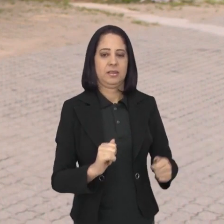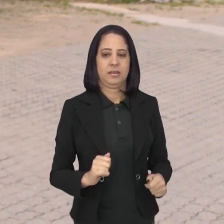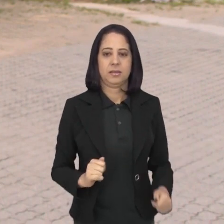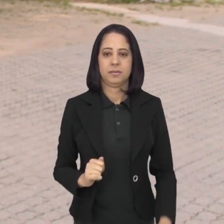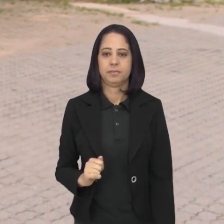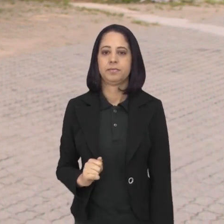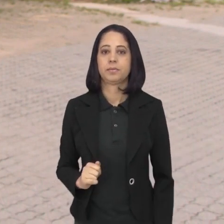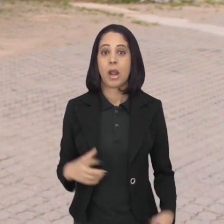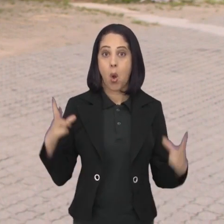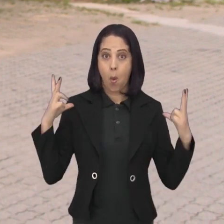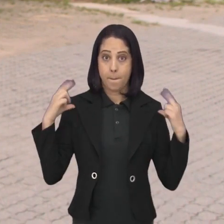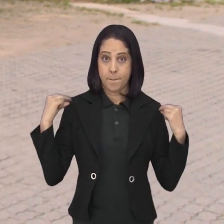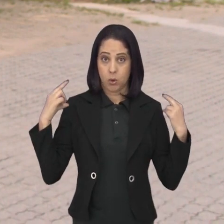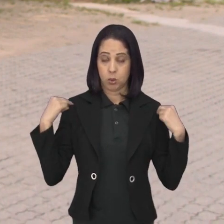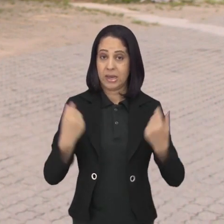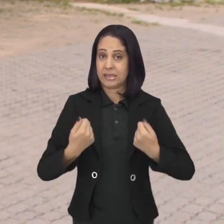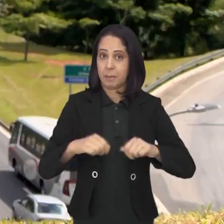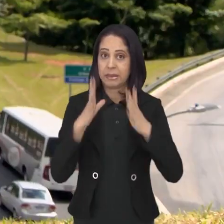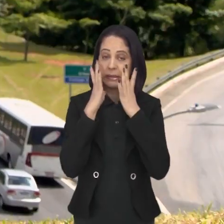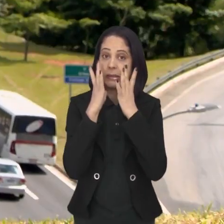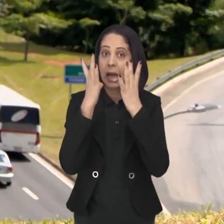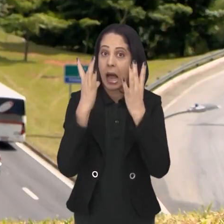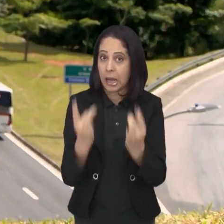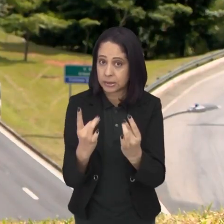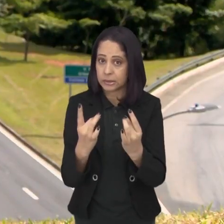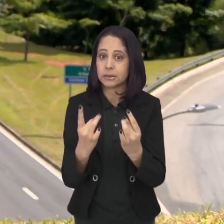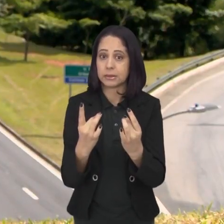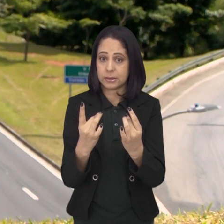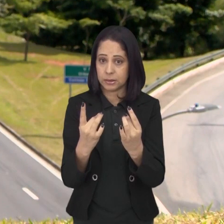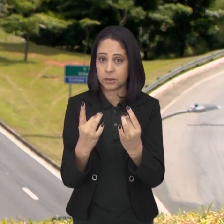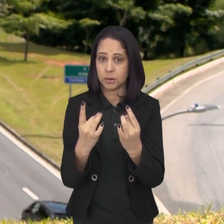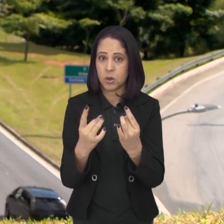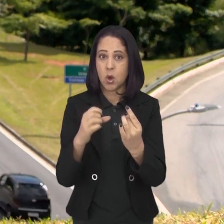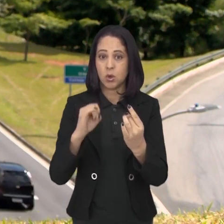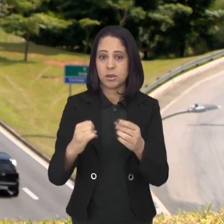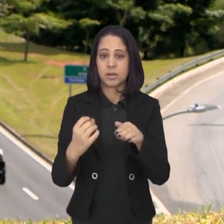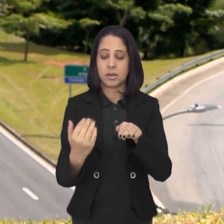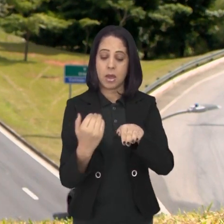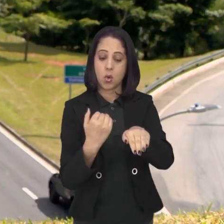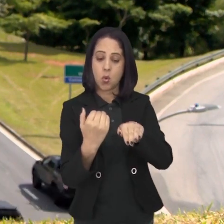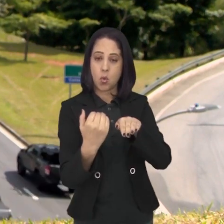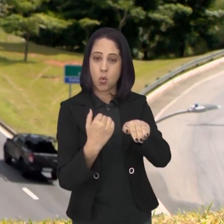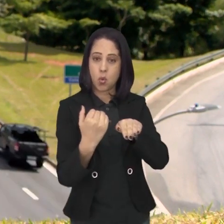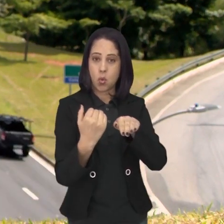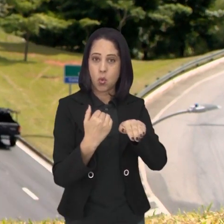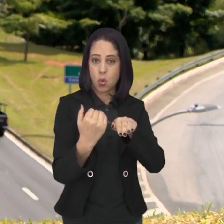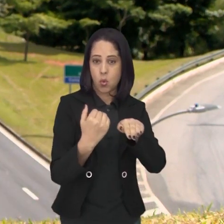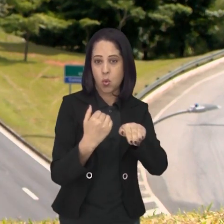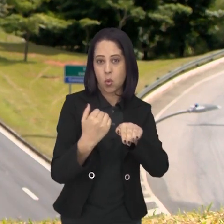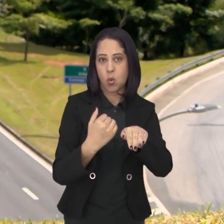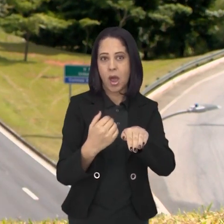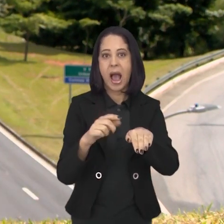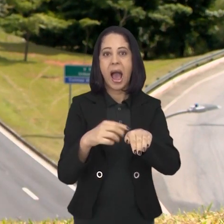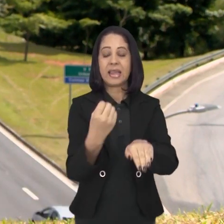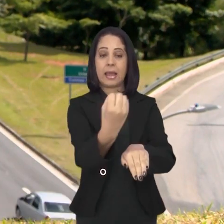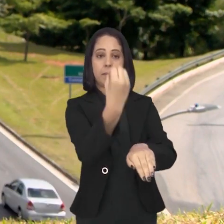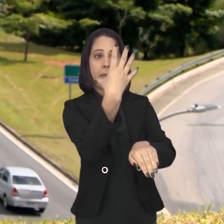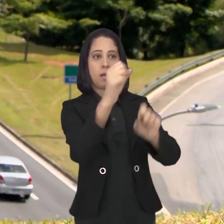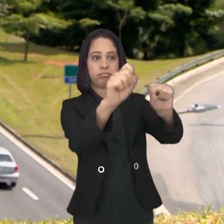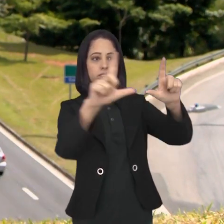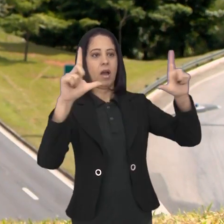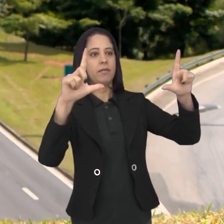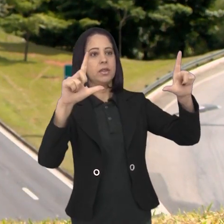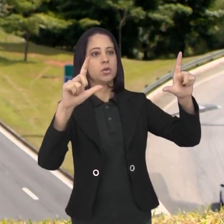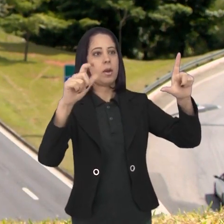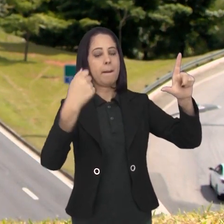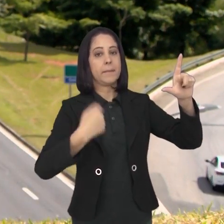que o próprio usuário também não provoque algum acidente. E o motorista deve ficar atento a possíveis sinais ao longo da rodovia que vão indicar que